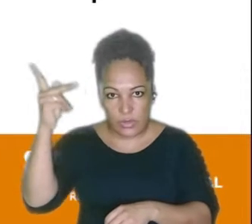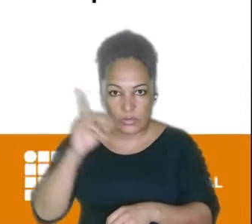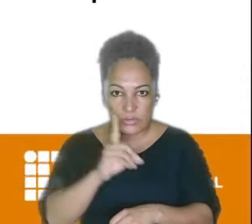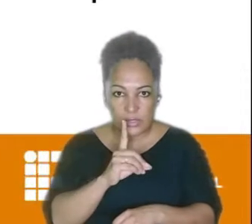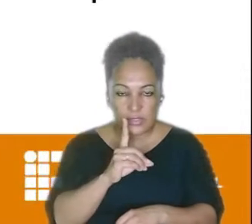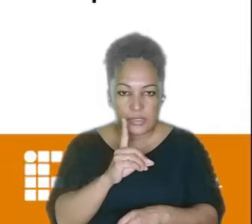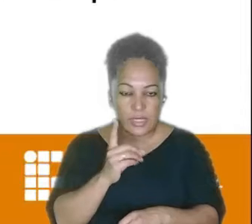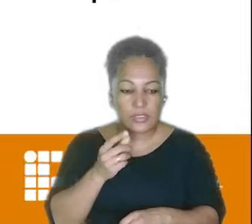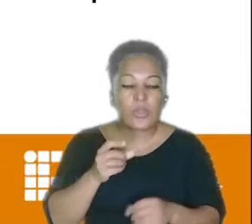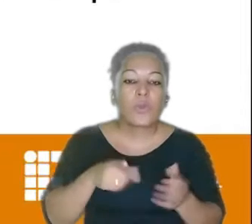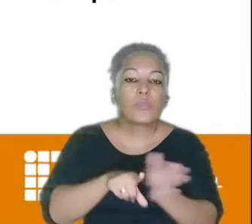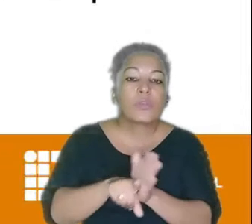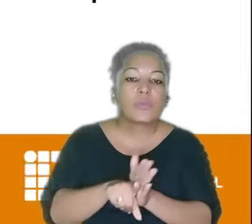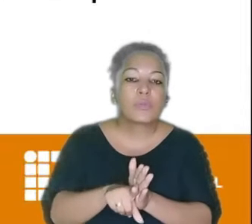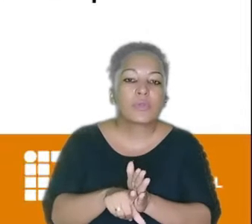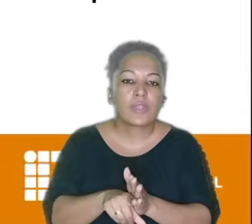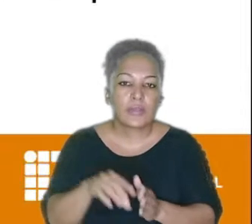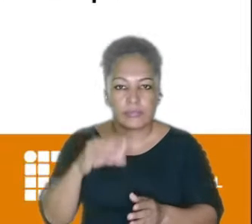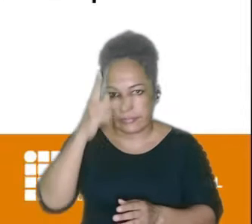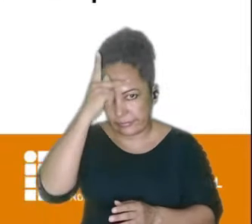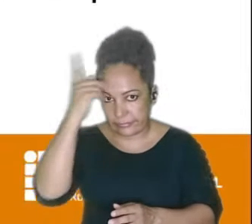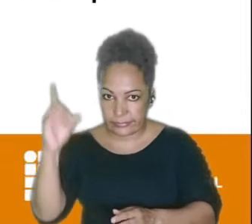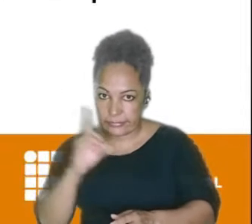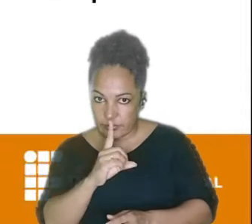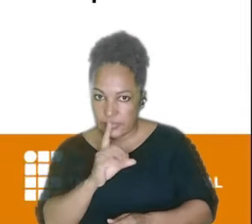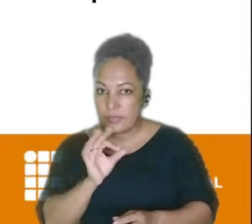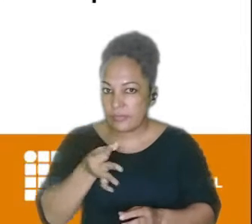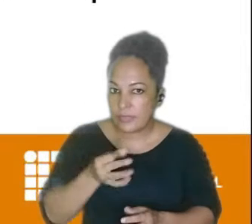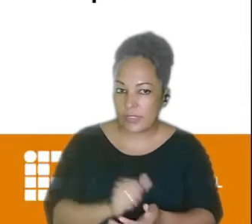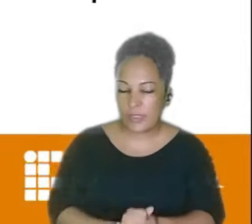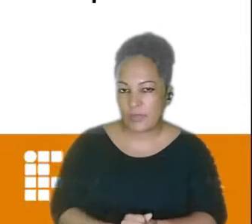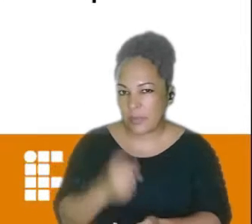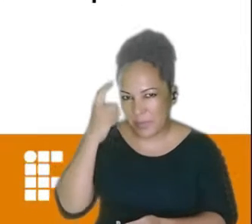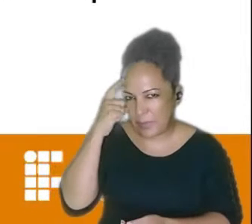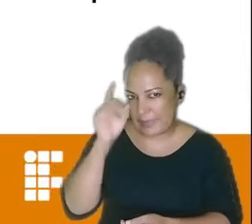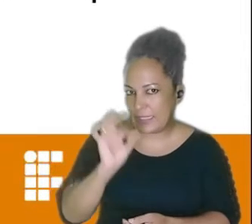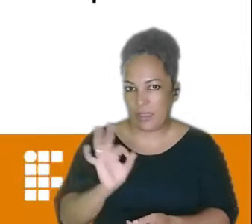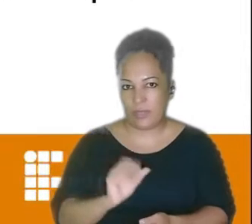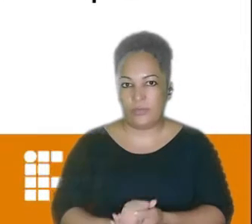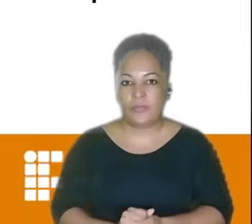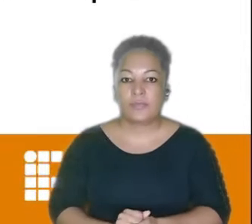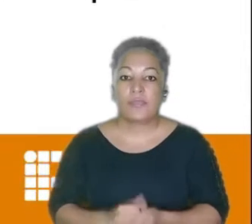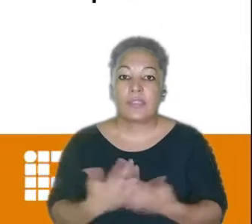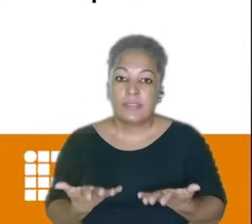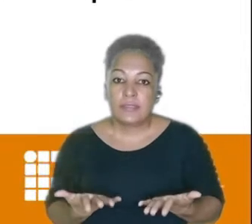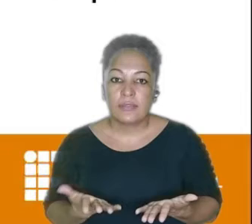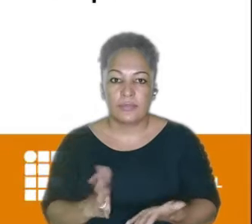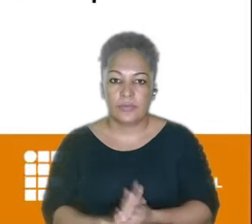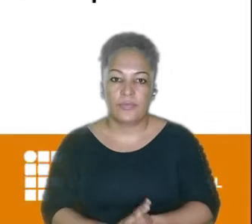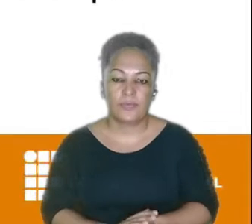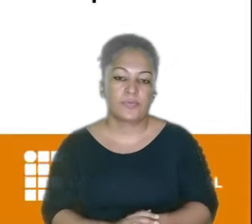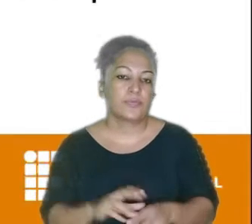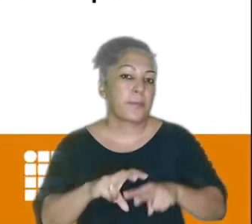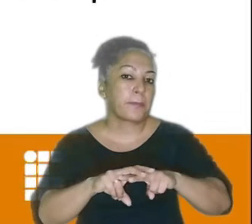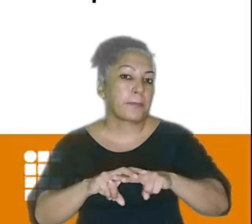cadastrados. Qual entidade ele iria consultar? Cliente. Então, né? Óbvio. Nem precisa pensar muito, hein, galera? Muito